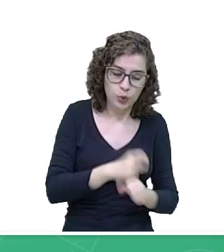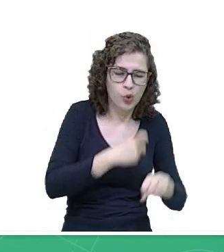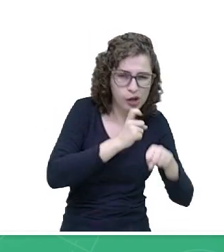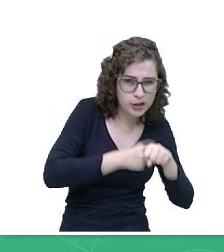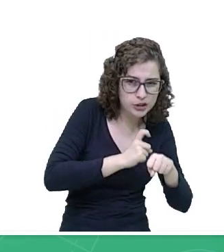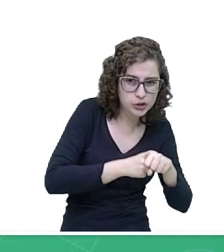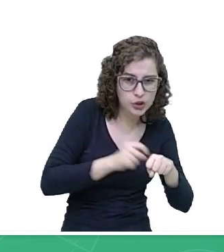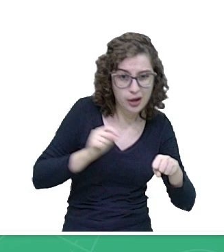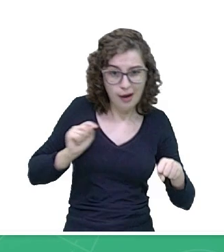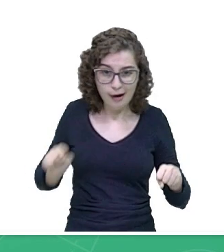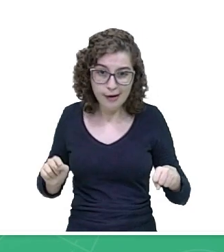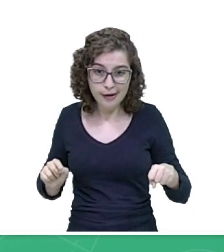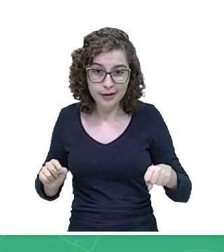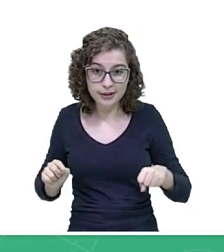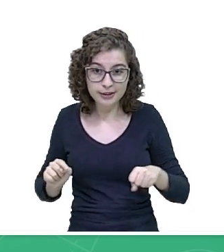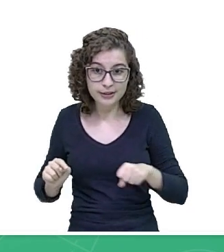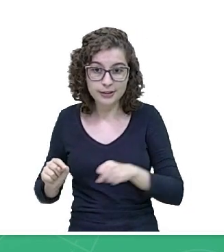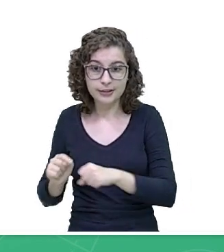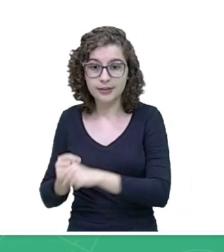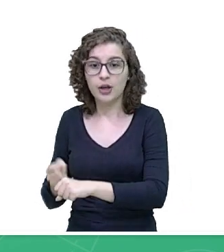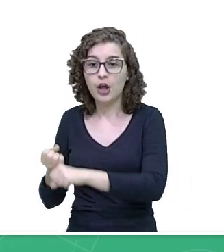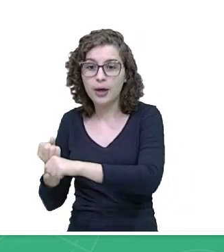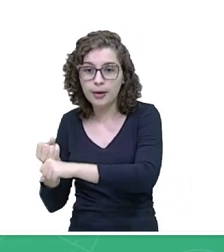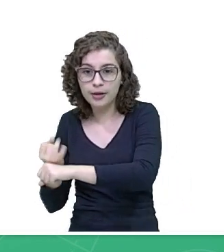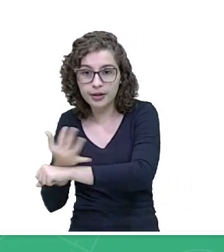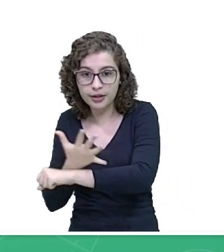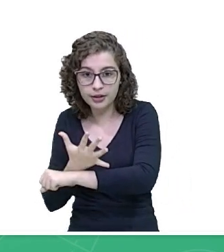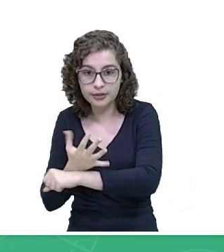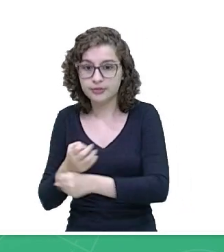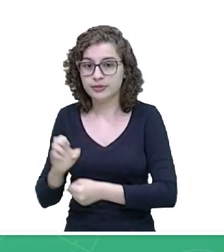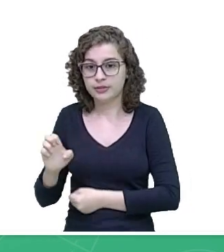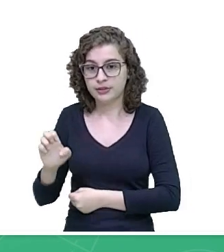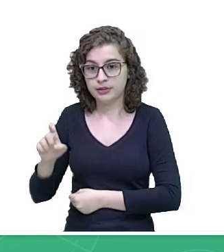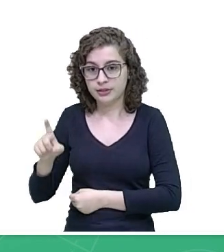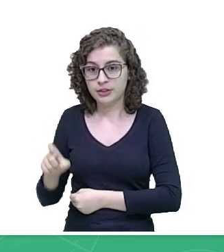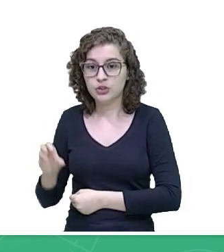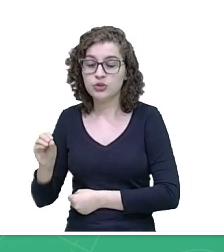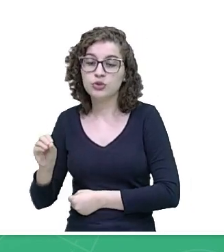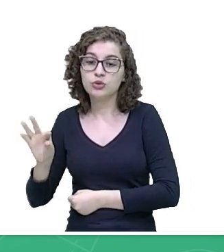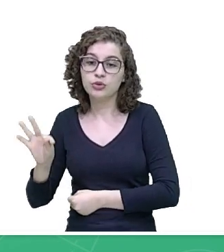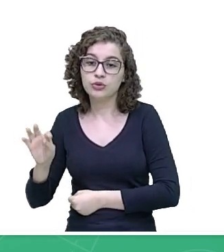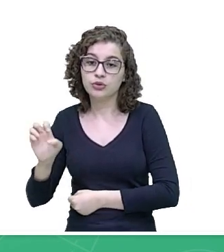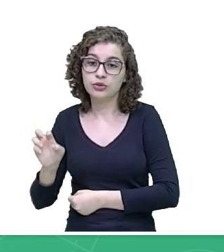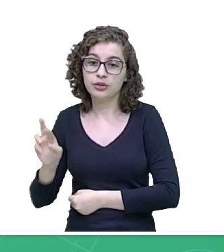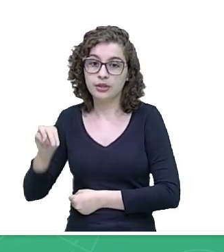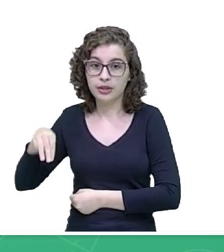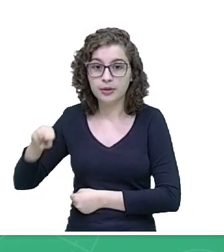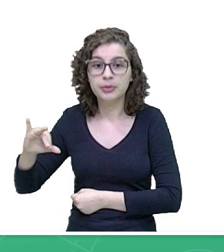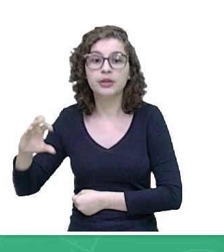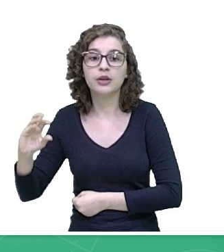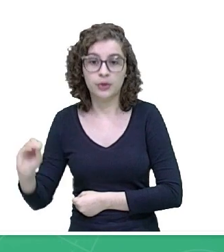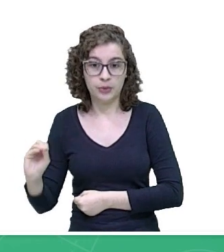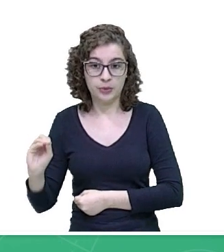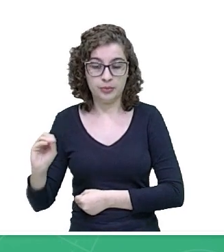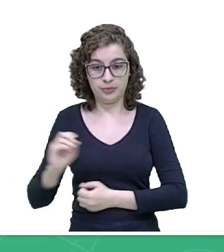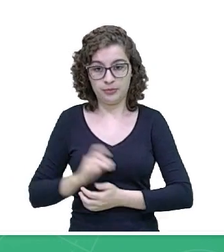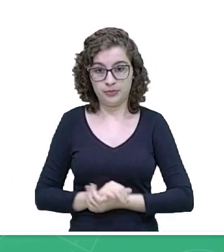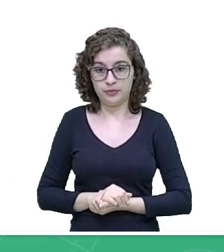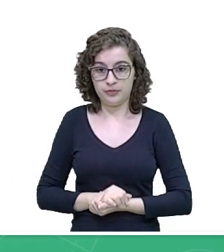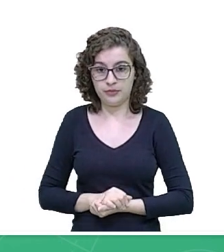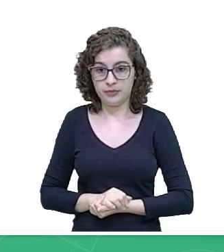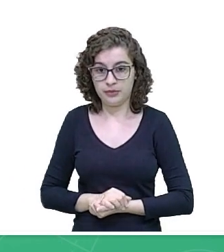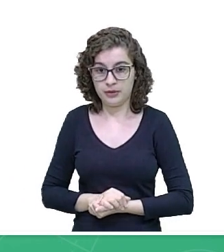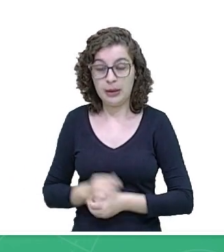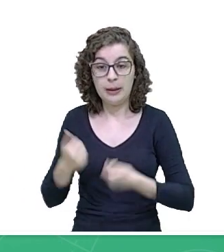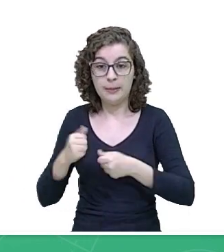sólido, eles perdem calor. Então, são processos exotérmicos. É necessário